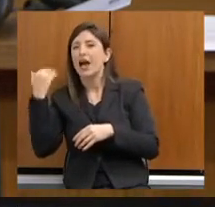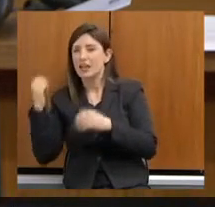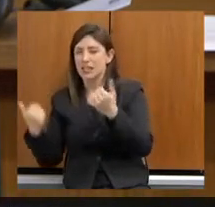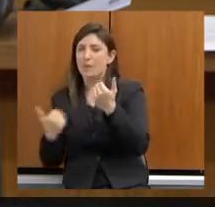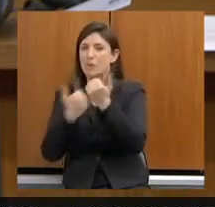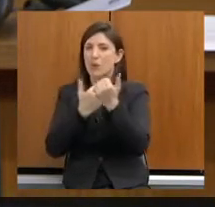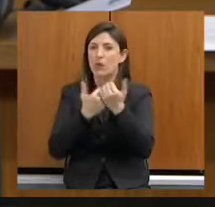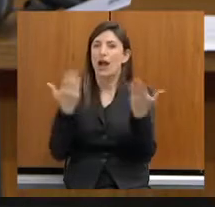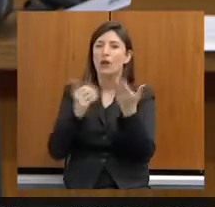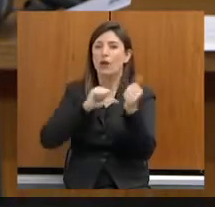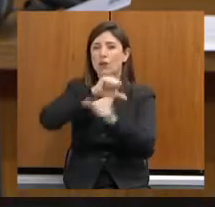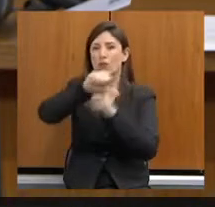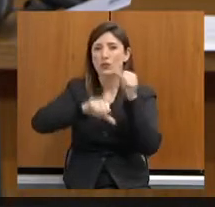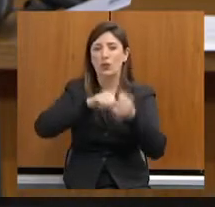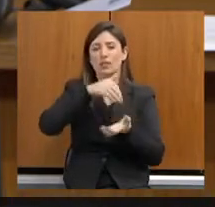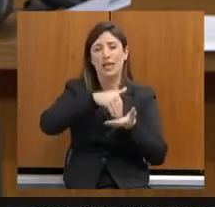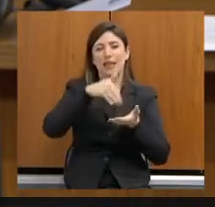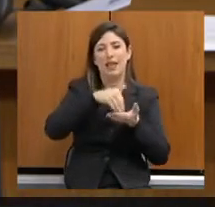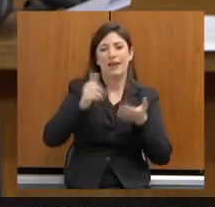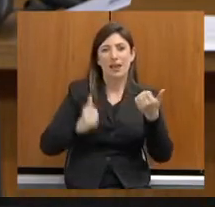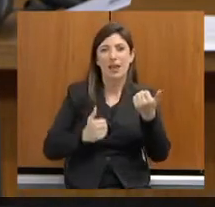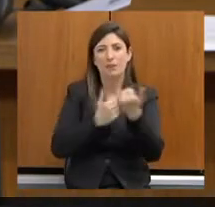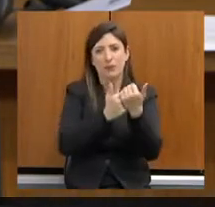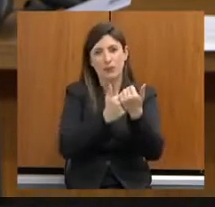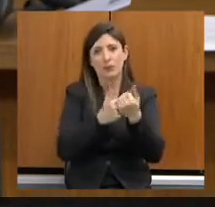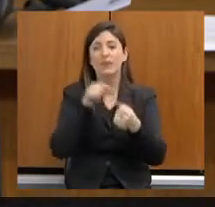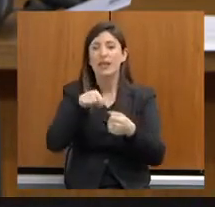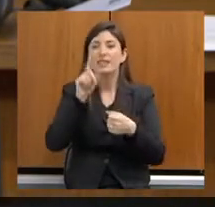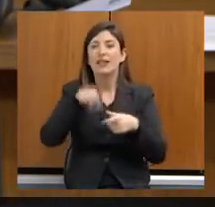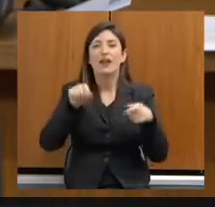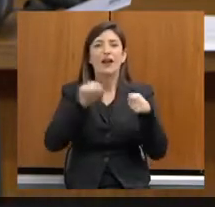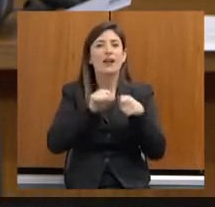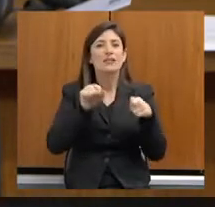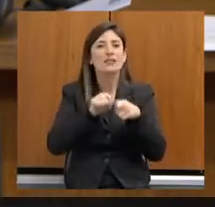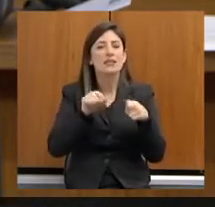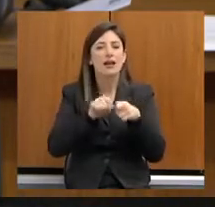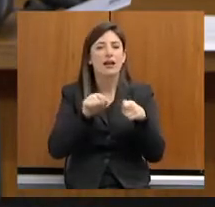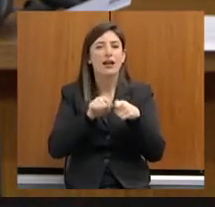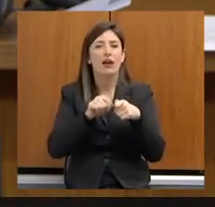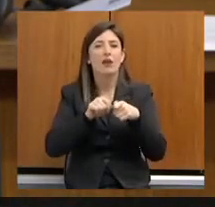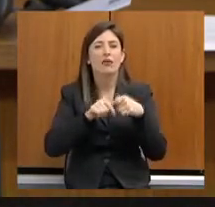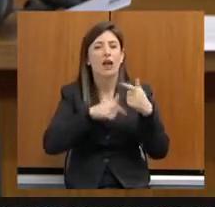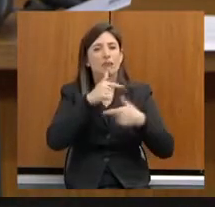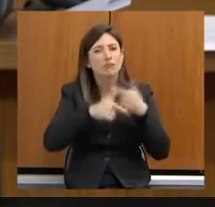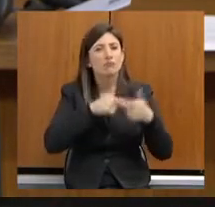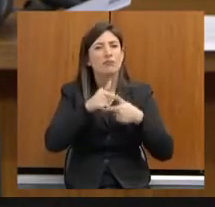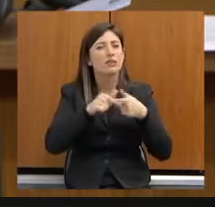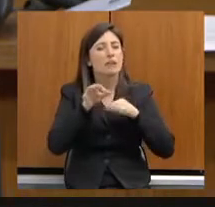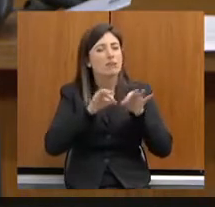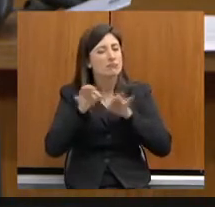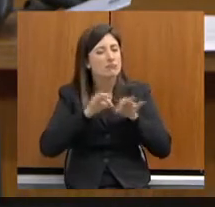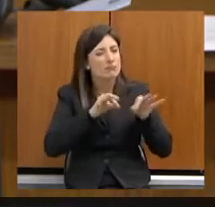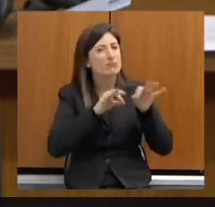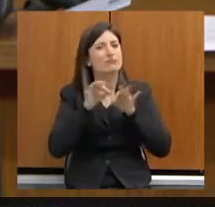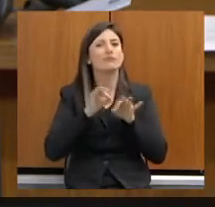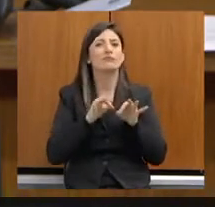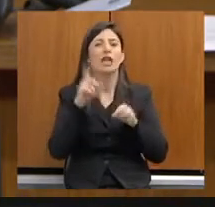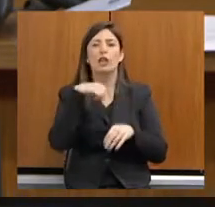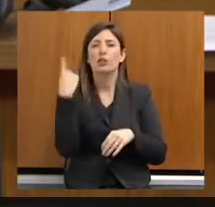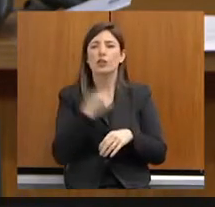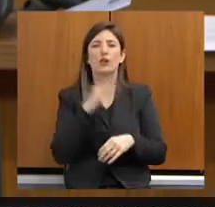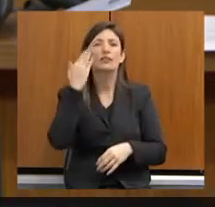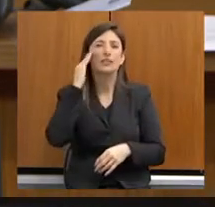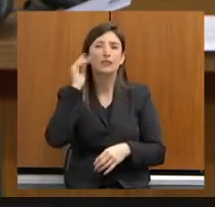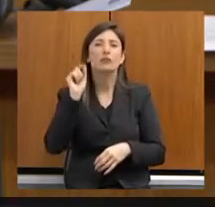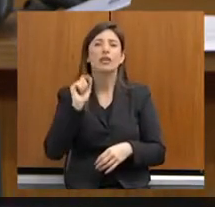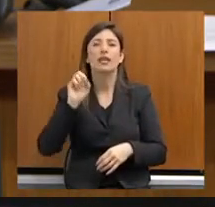secretaria e como isso é uma ação de quadrilhas e custam é finally tica nós entendemos